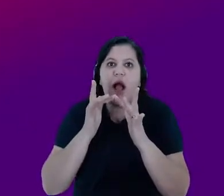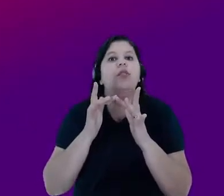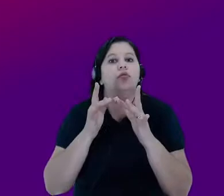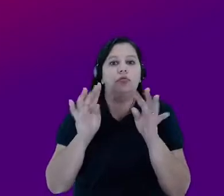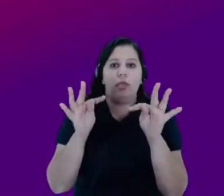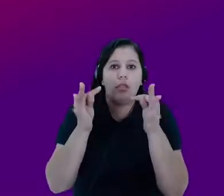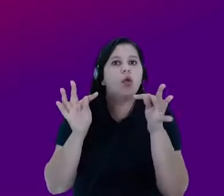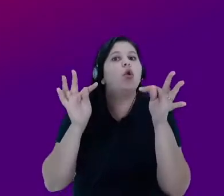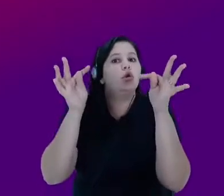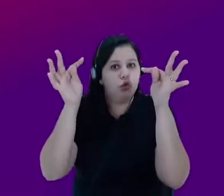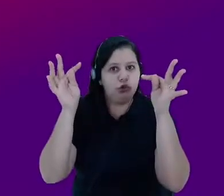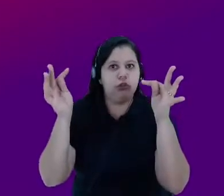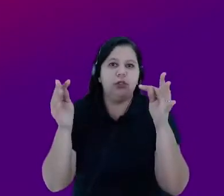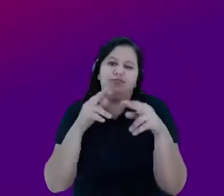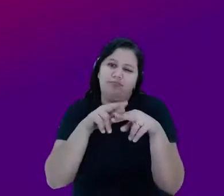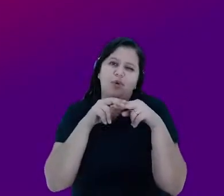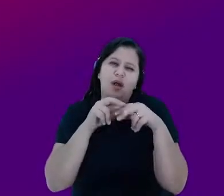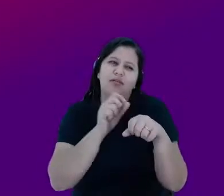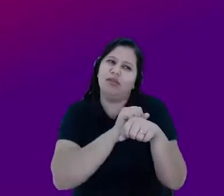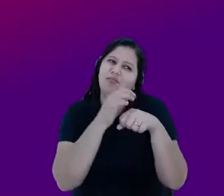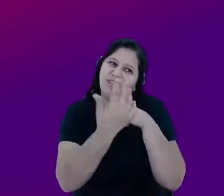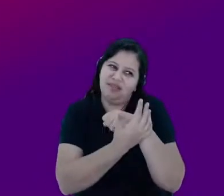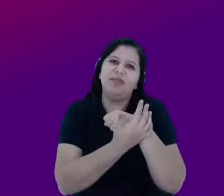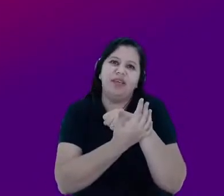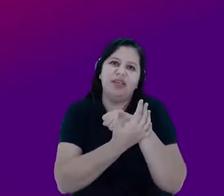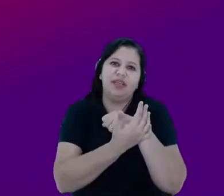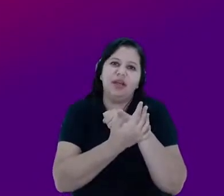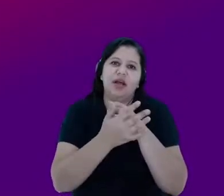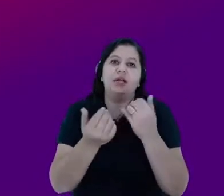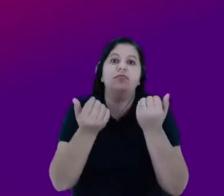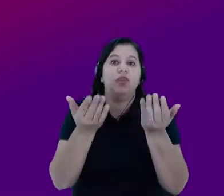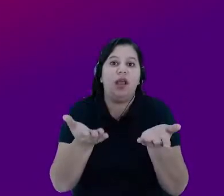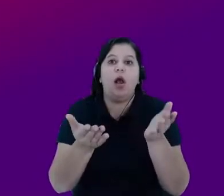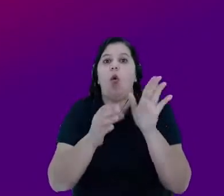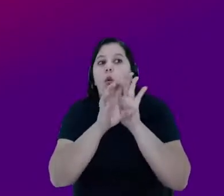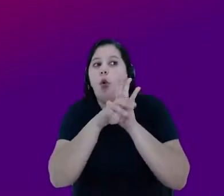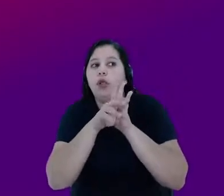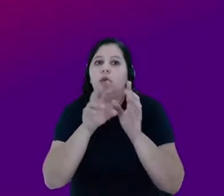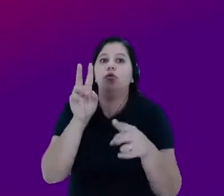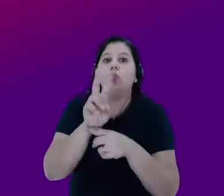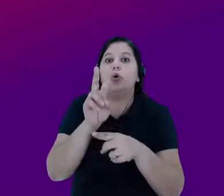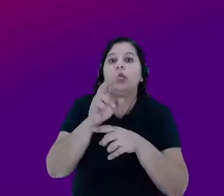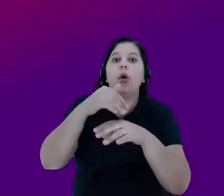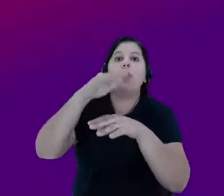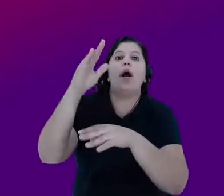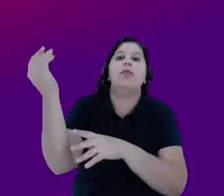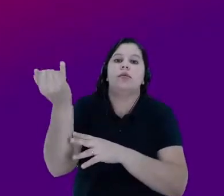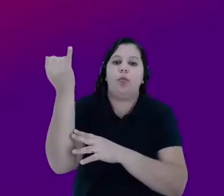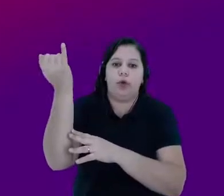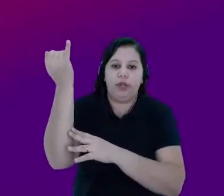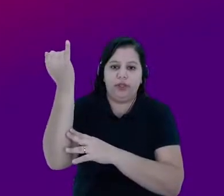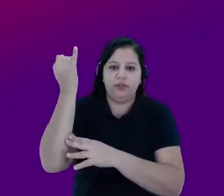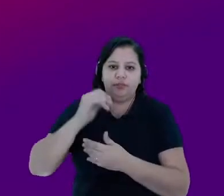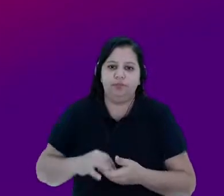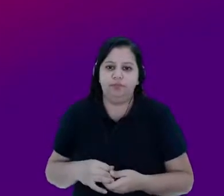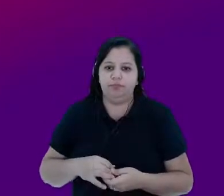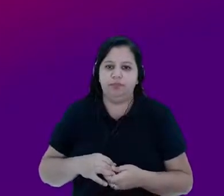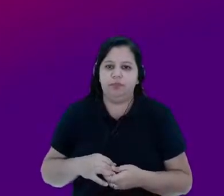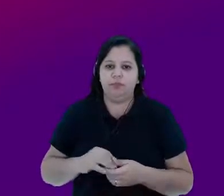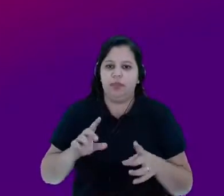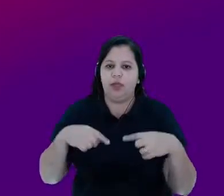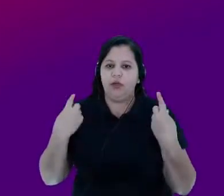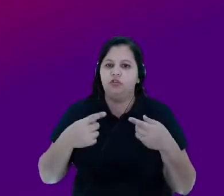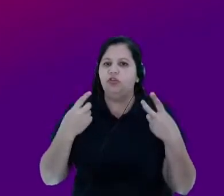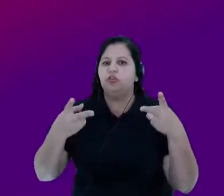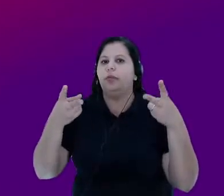vivenciando por conta da pandemia muito maior, traz o conceito de proteção ser mais relevante, né? Agora, uma coisa que a gente percebeu ao longo do